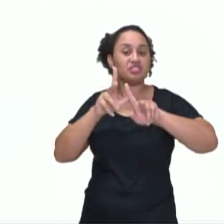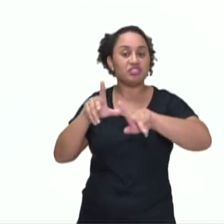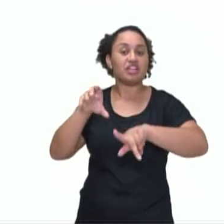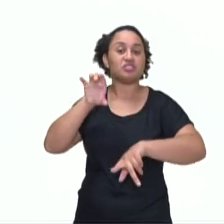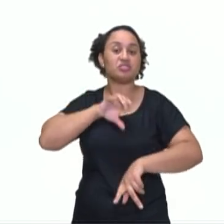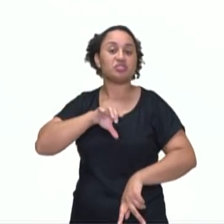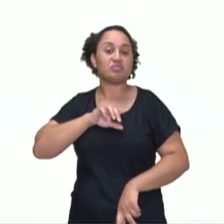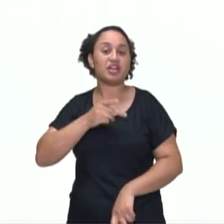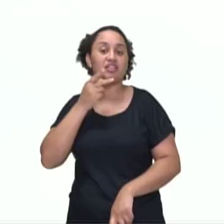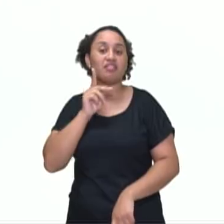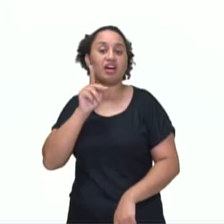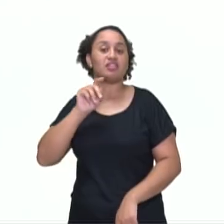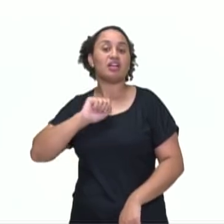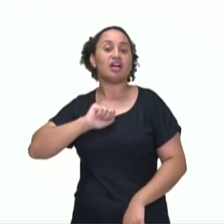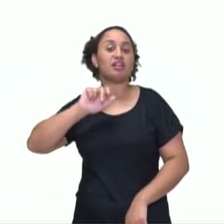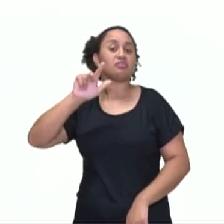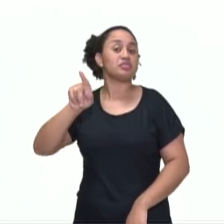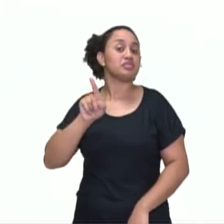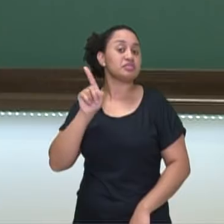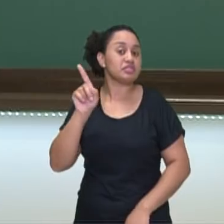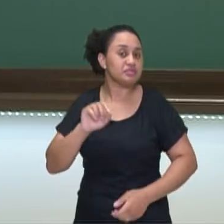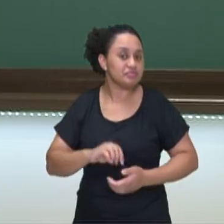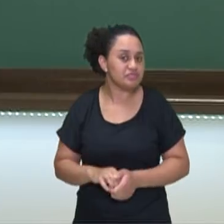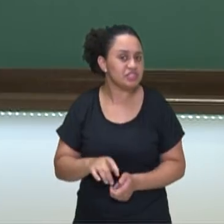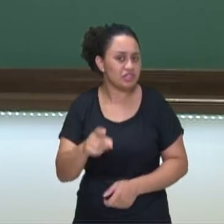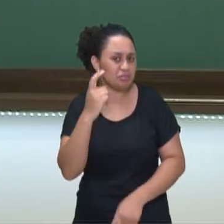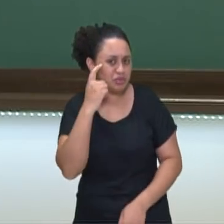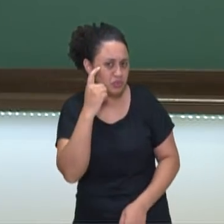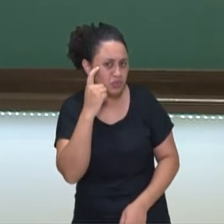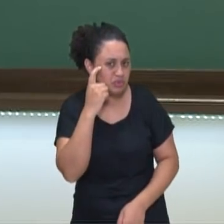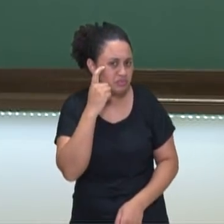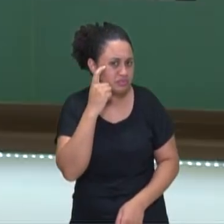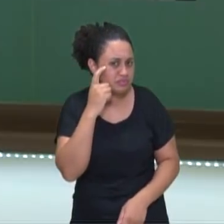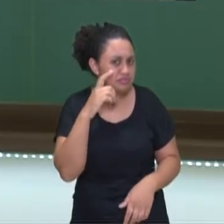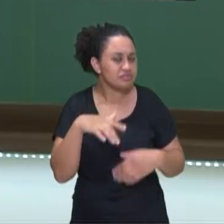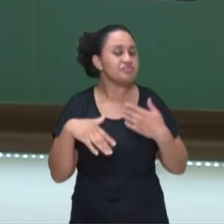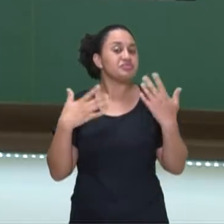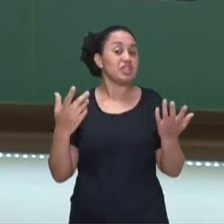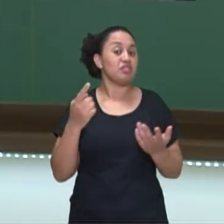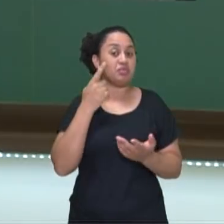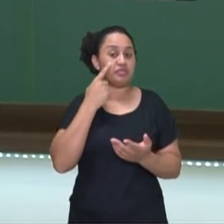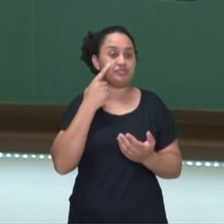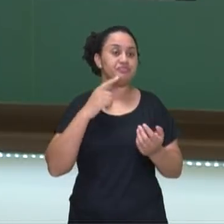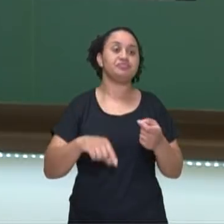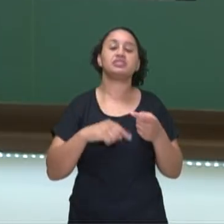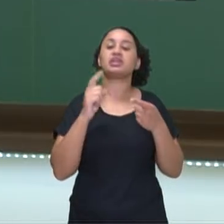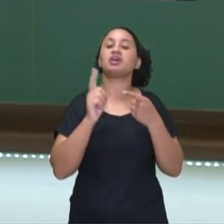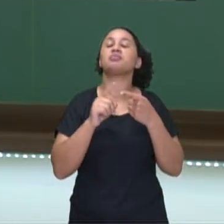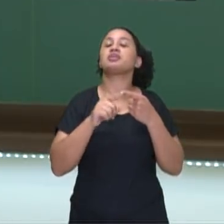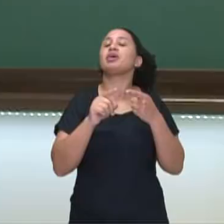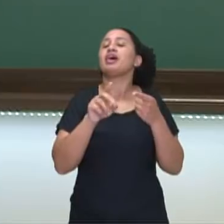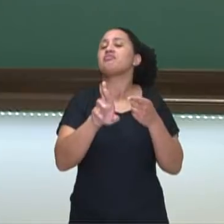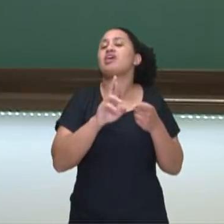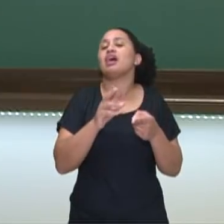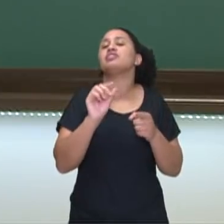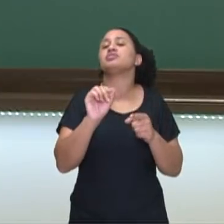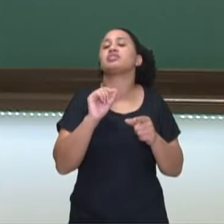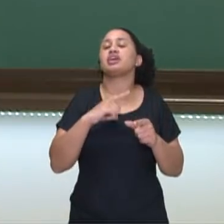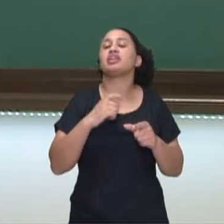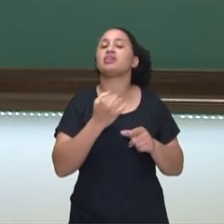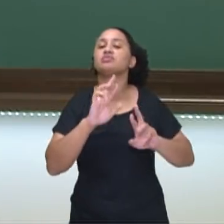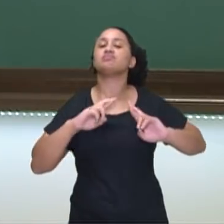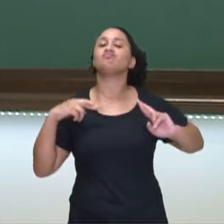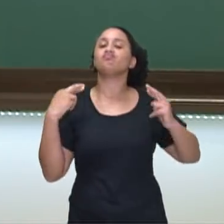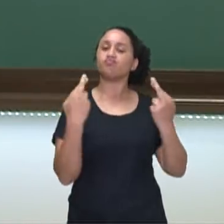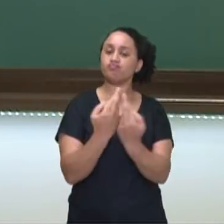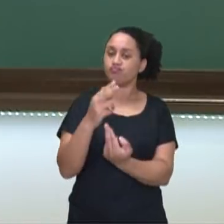em Portugal? Já parou para se perguntar isso? Então vamos lá. Primeira, facinha para você, reinos históricos